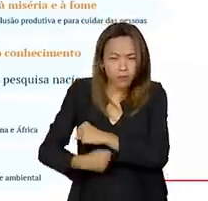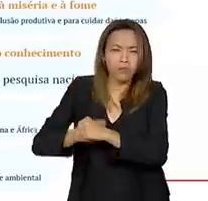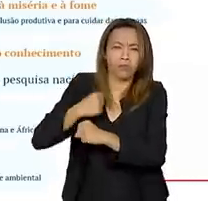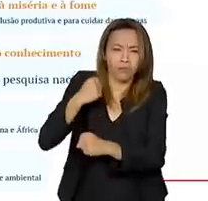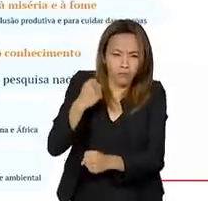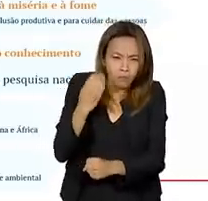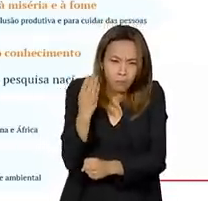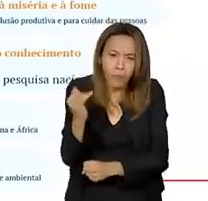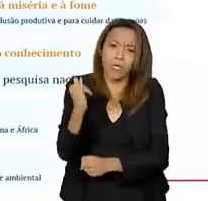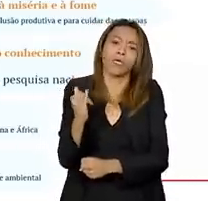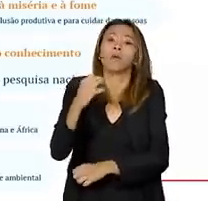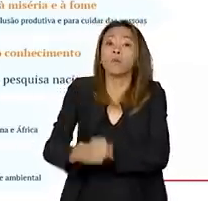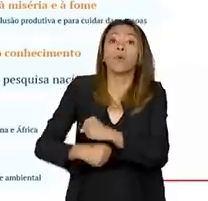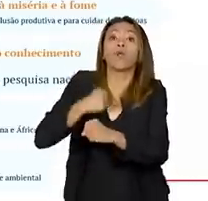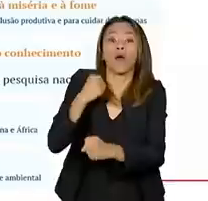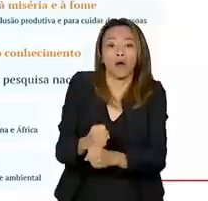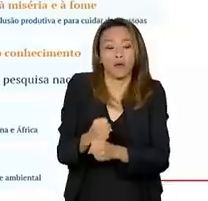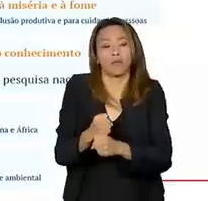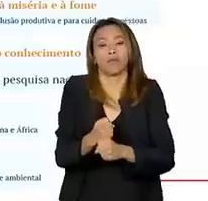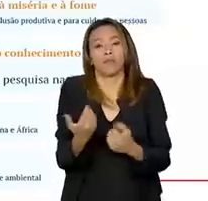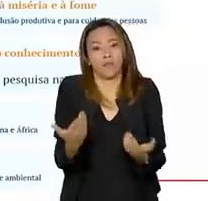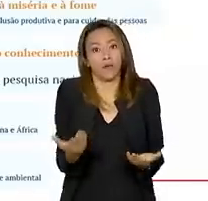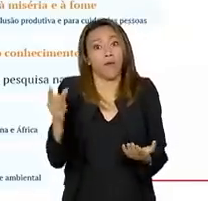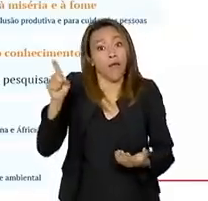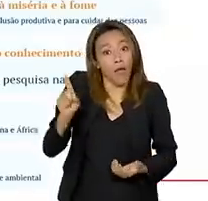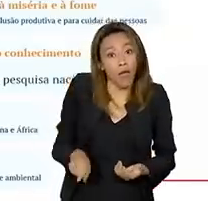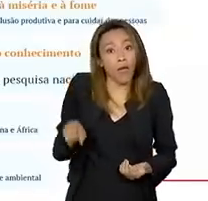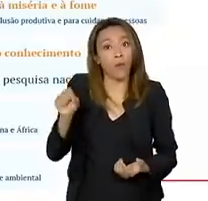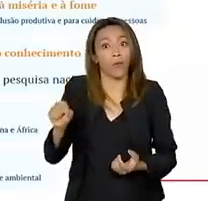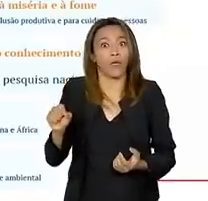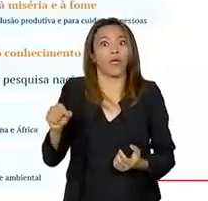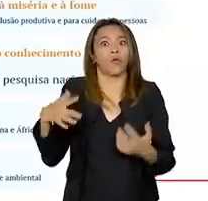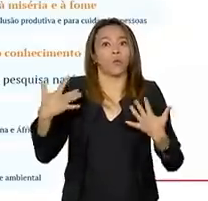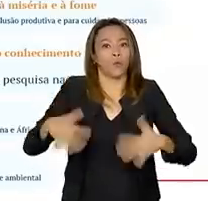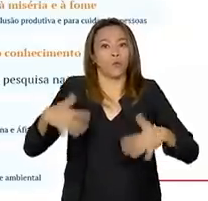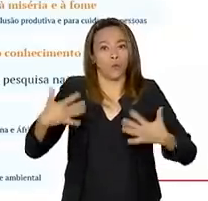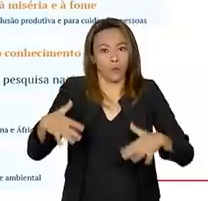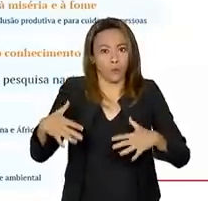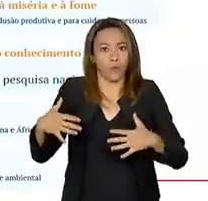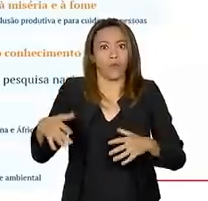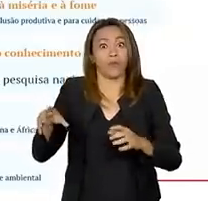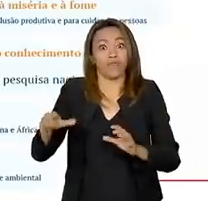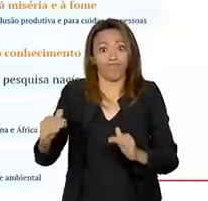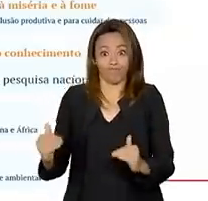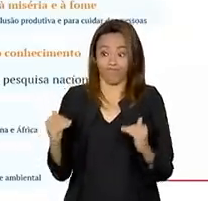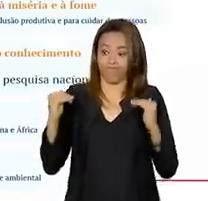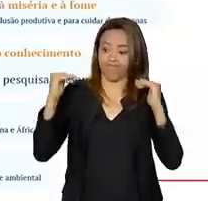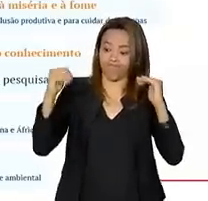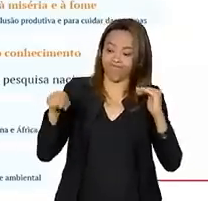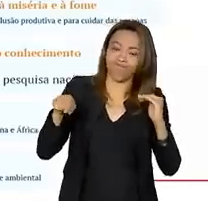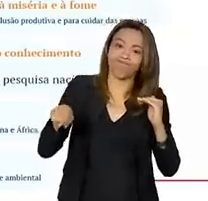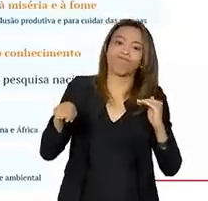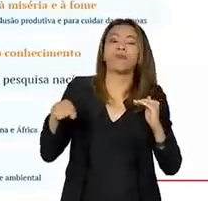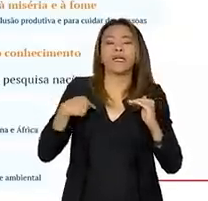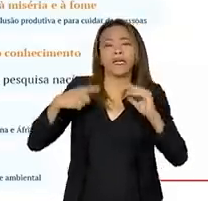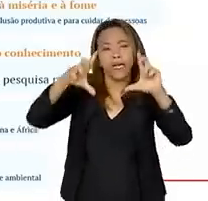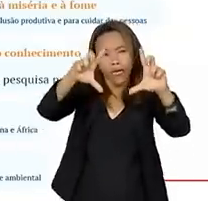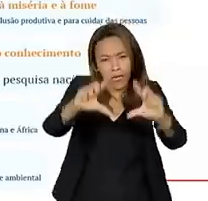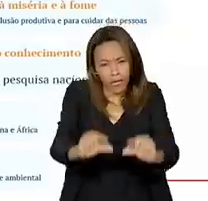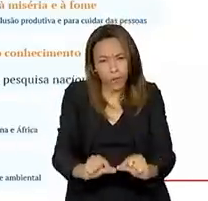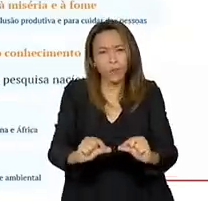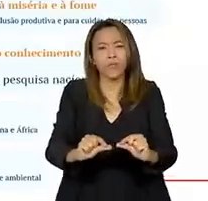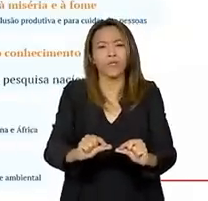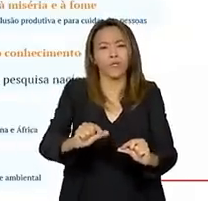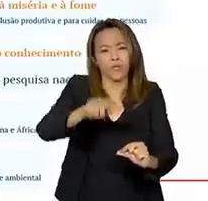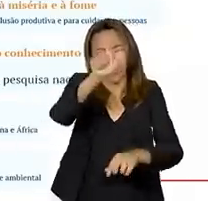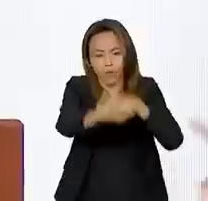de aquisição dos bens. Portanto, trata-se de soberania nacional e redução de vulnerabilidade.